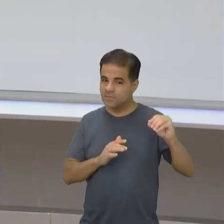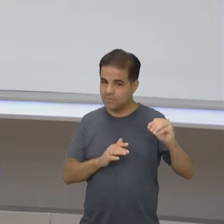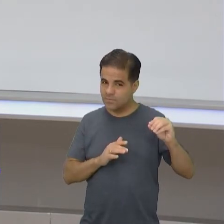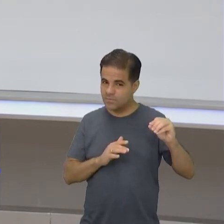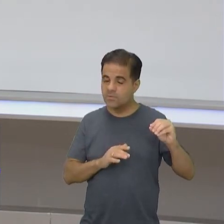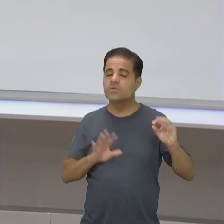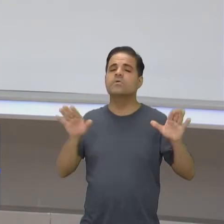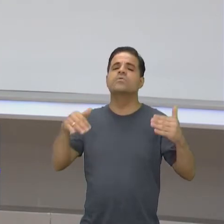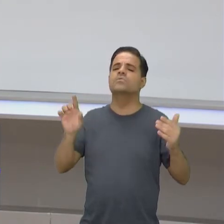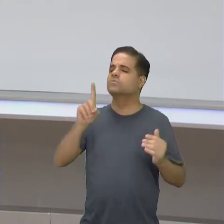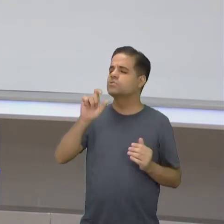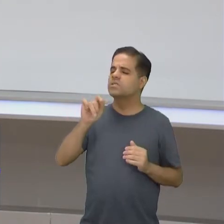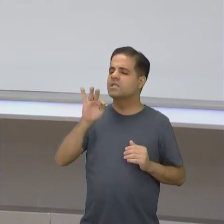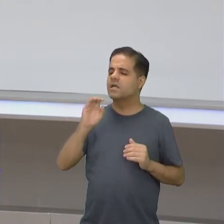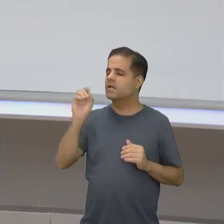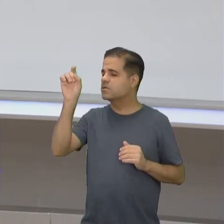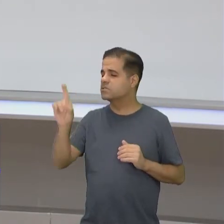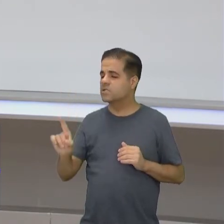letra.